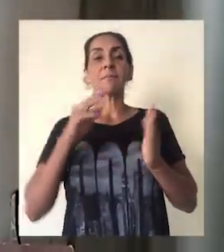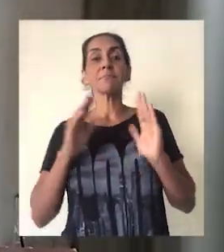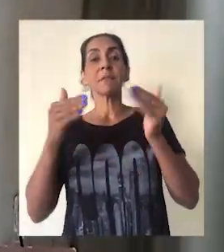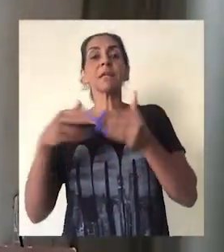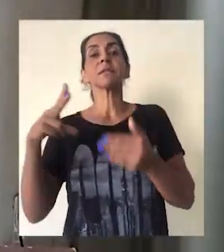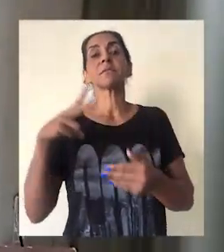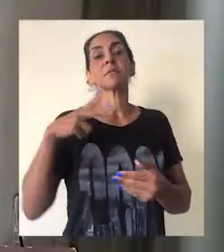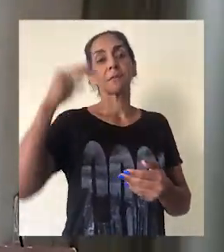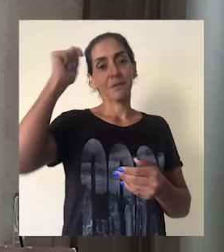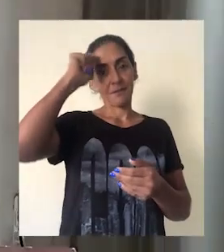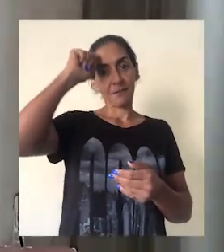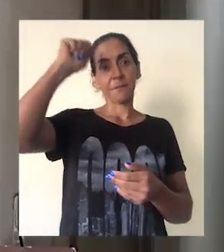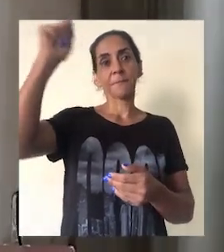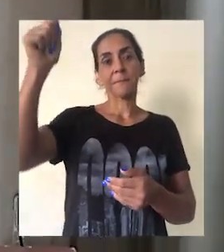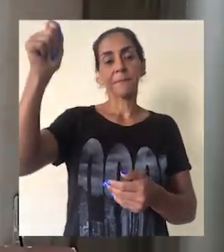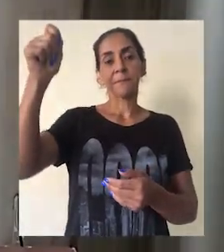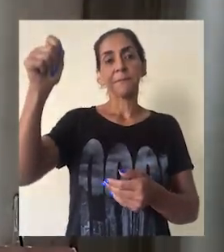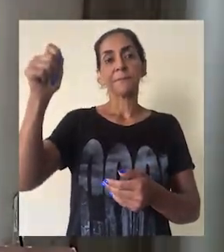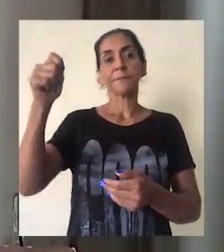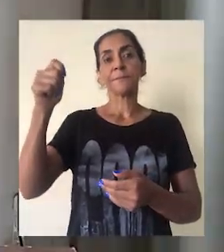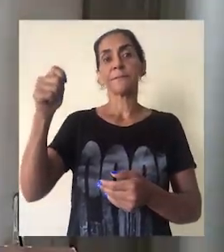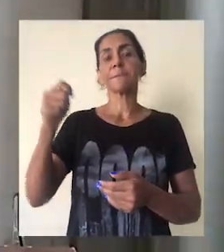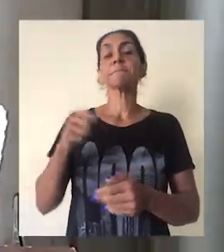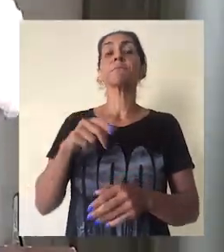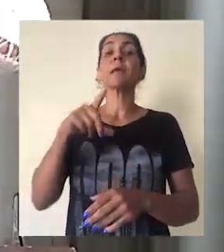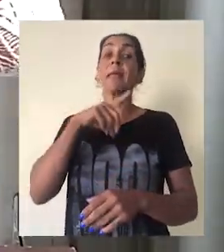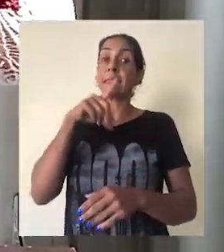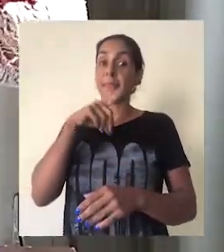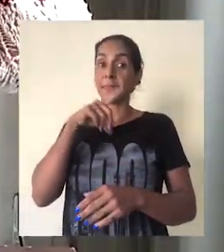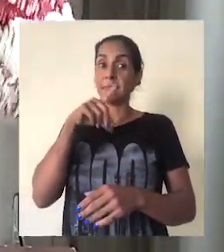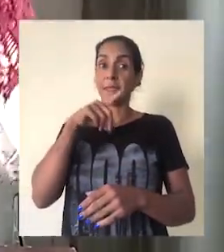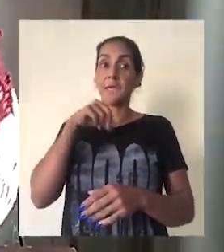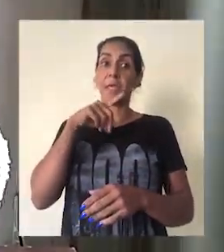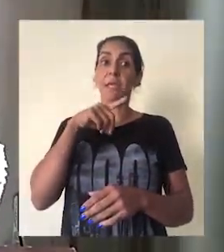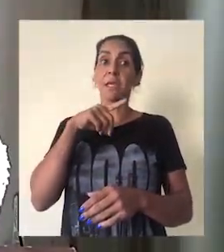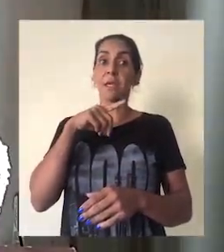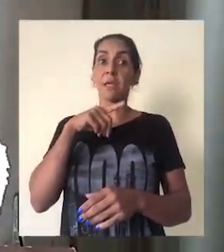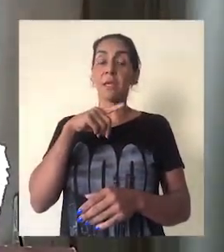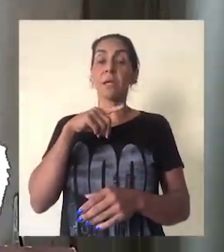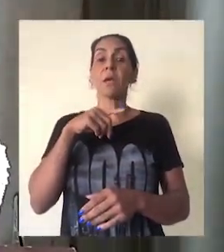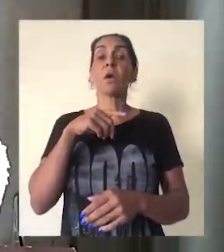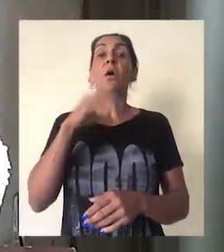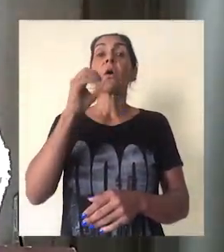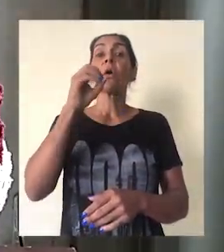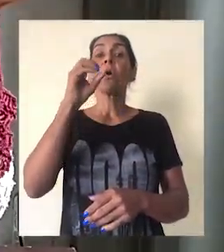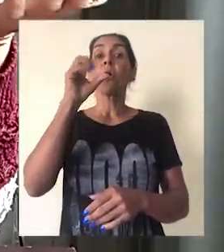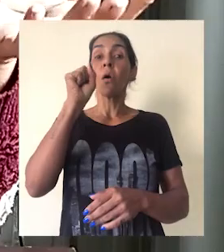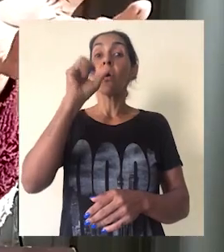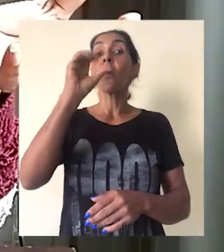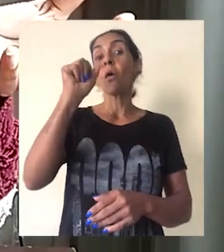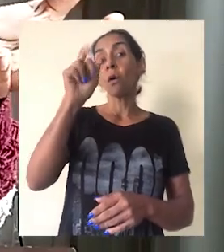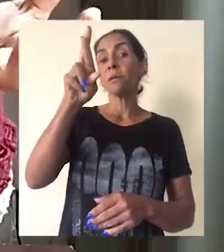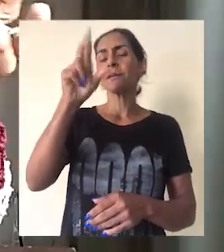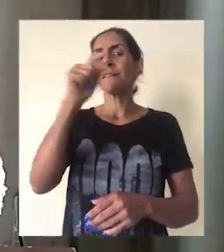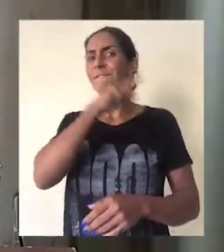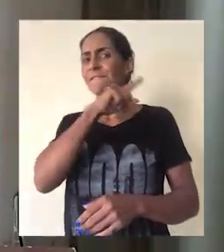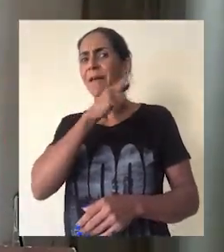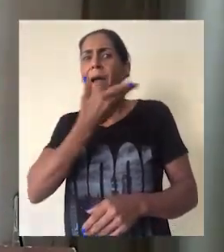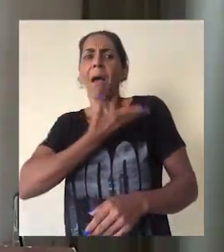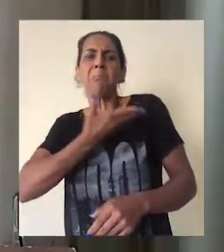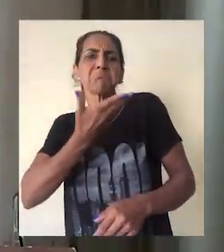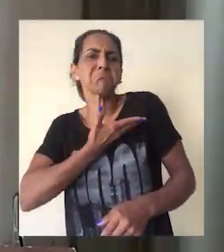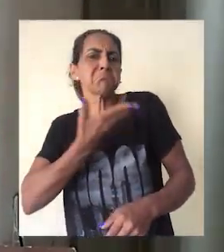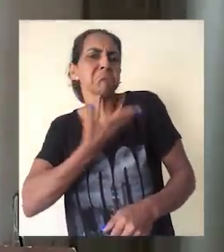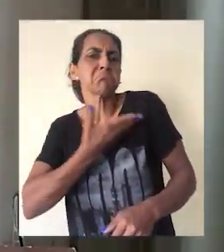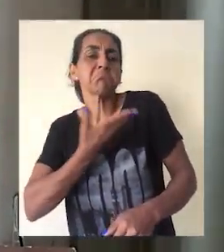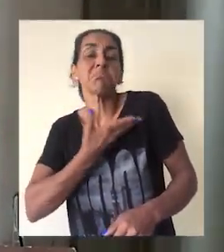Além de Conan Doyle, também temos Oscar Wilde. Tem uma curiosidade aqui também sobre Oscar Wilde, que dizem que eles eram muito amigos, e